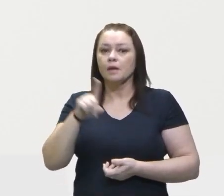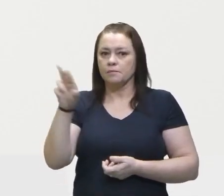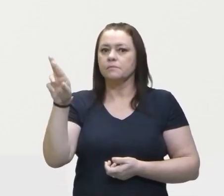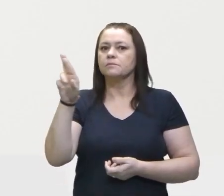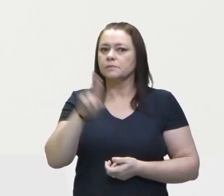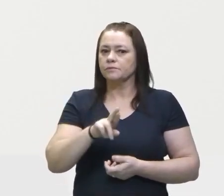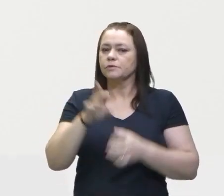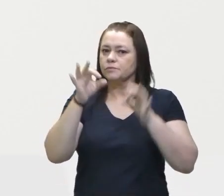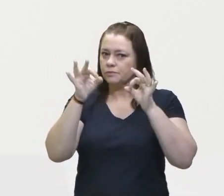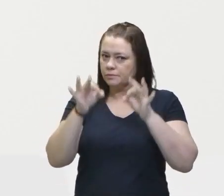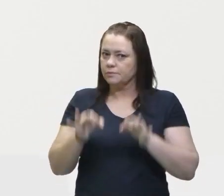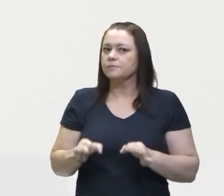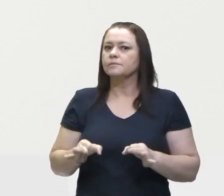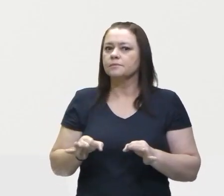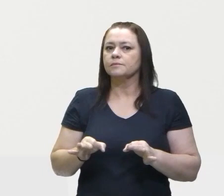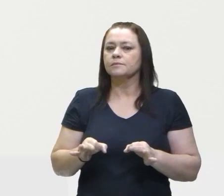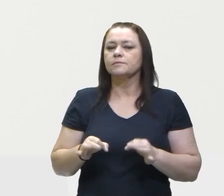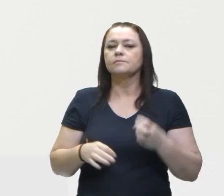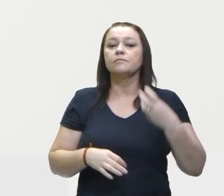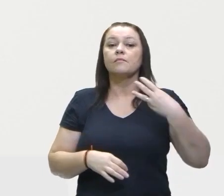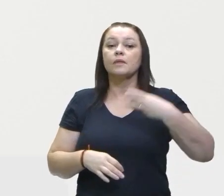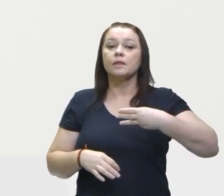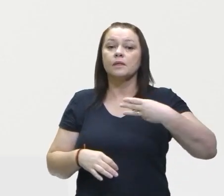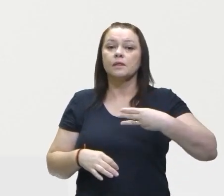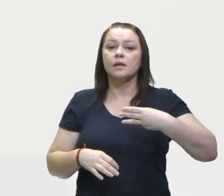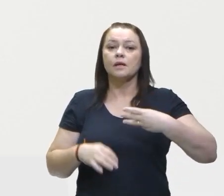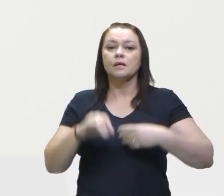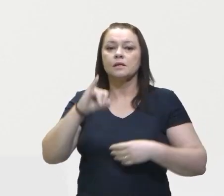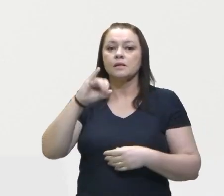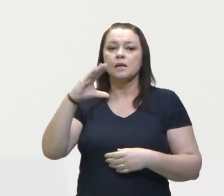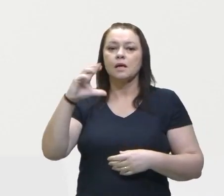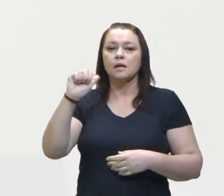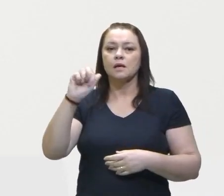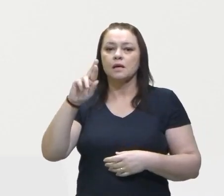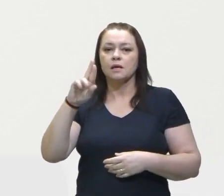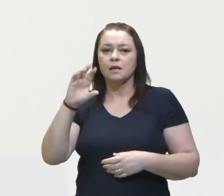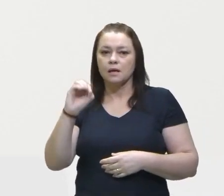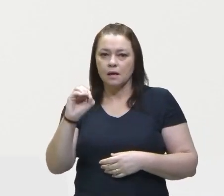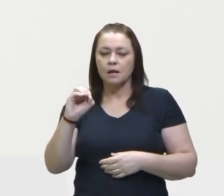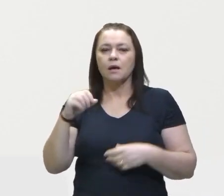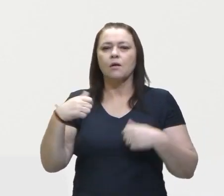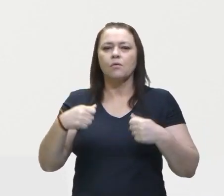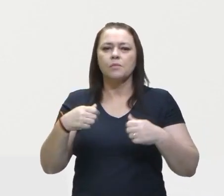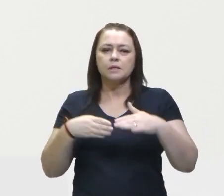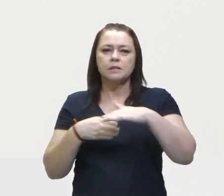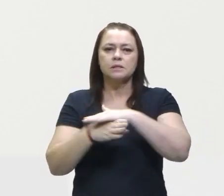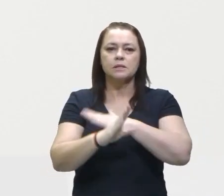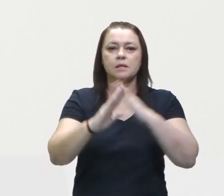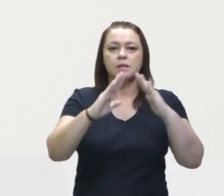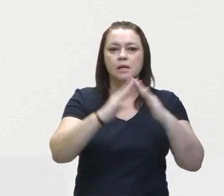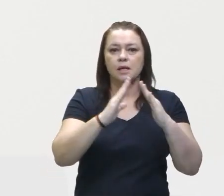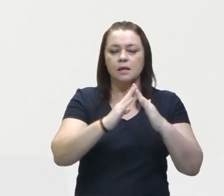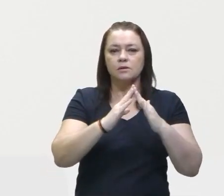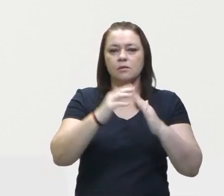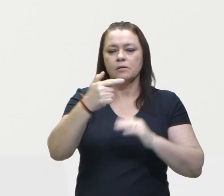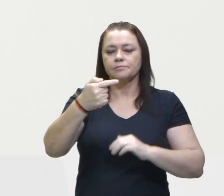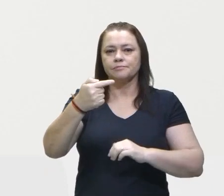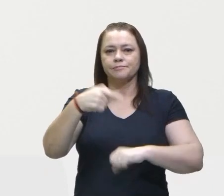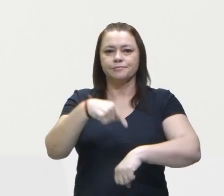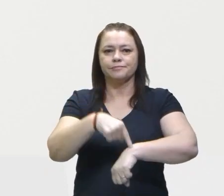responder direitinho aí. 3. Ícaro deveria entrar na escola às 7